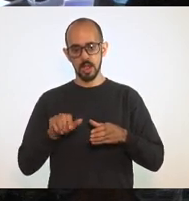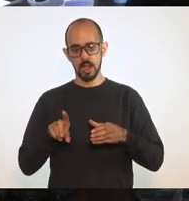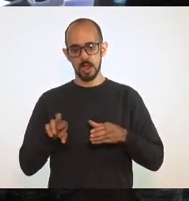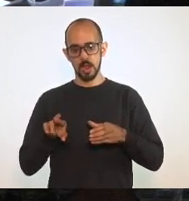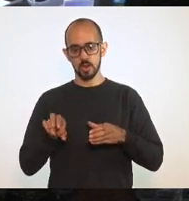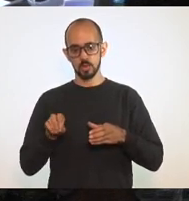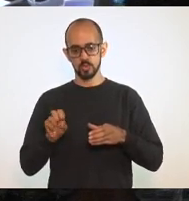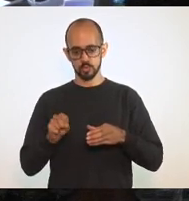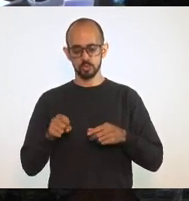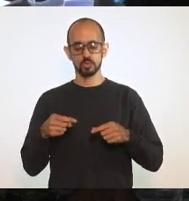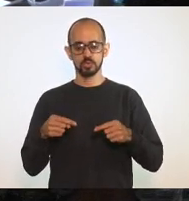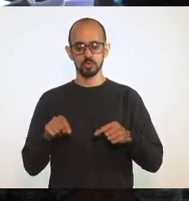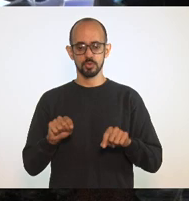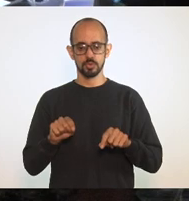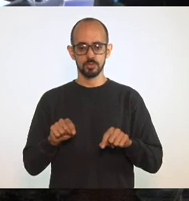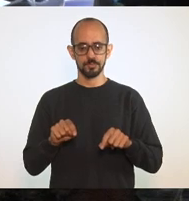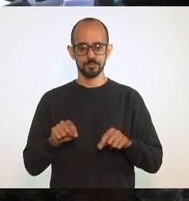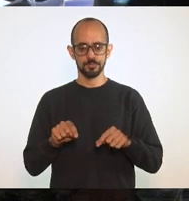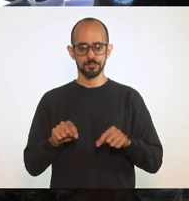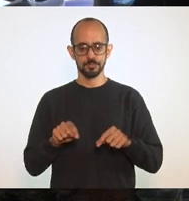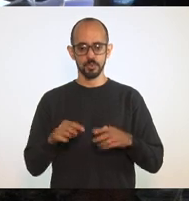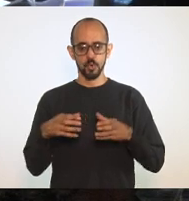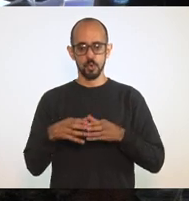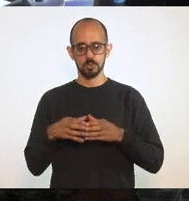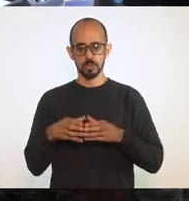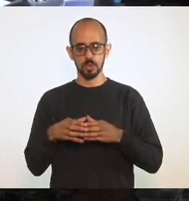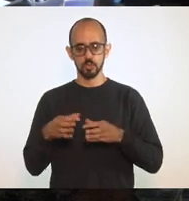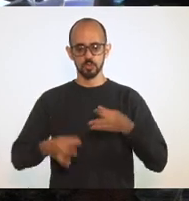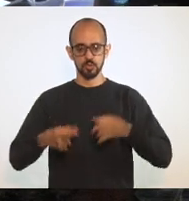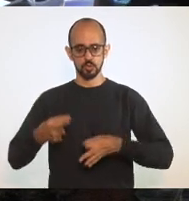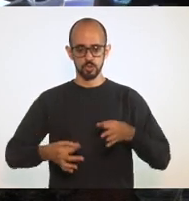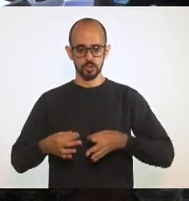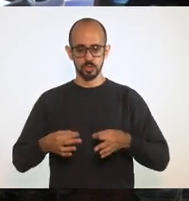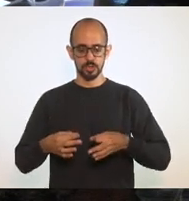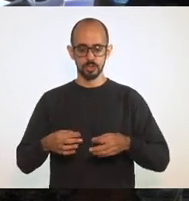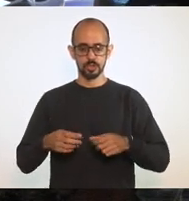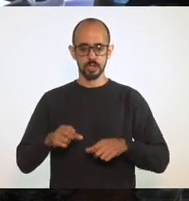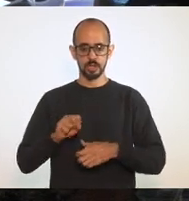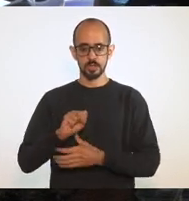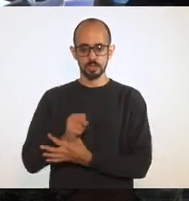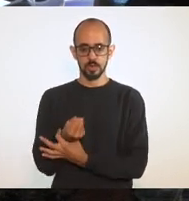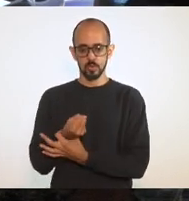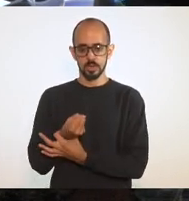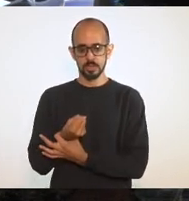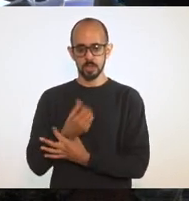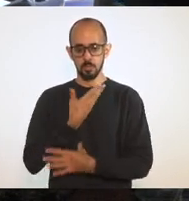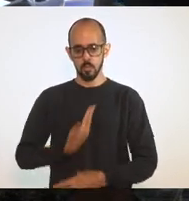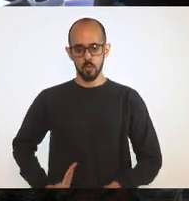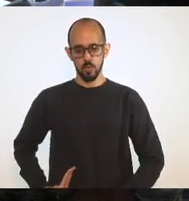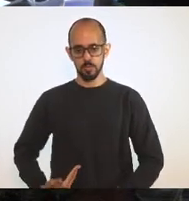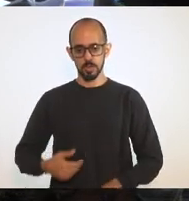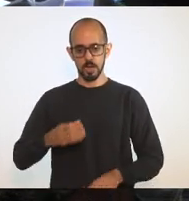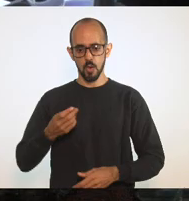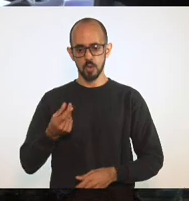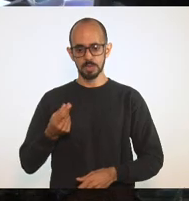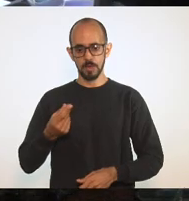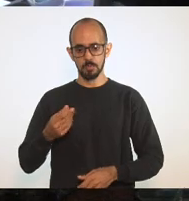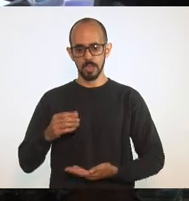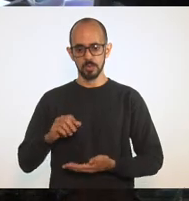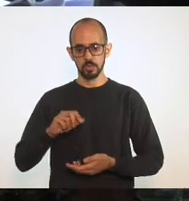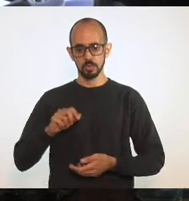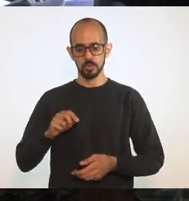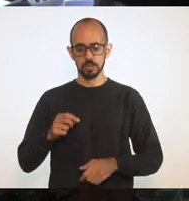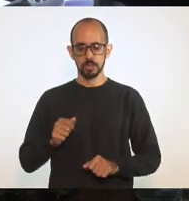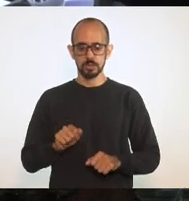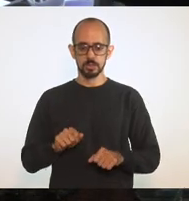de pareceres das comissões. Constituição de Justiça, Defesa do Direito da Mulher, Segurança Pública, Assunto de Polícia, de Orçamento, Finanças, Fiscalização Financeira